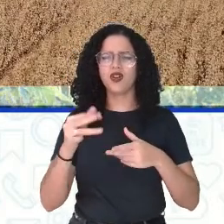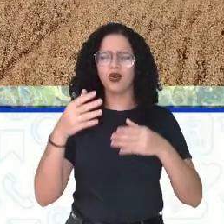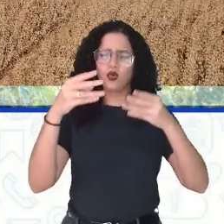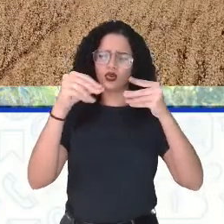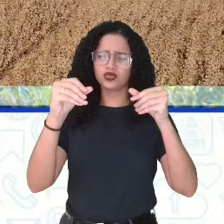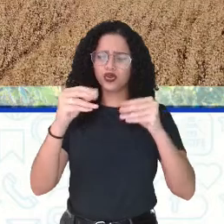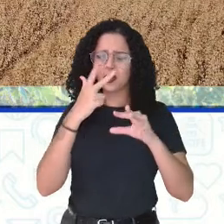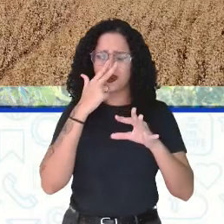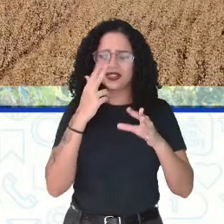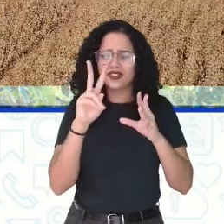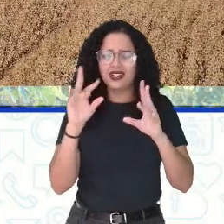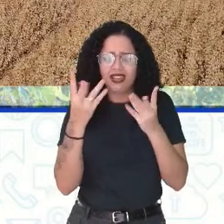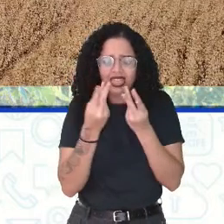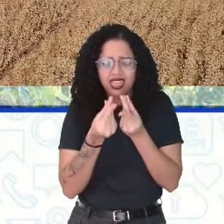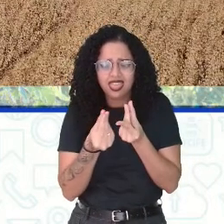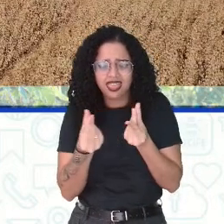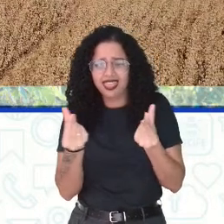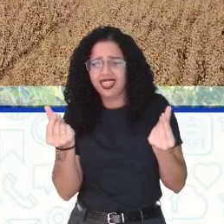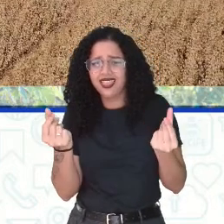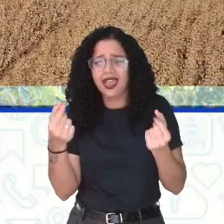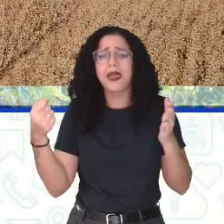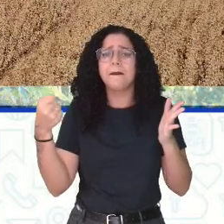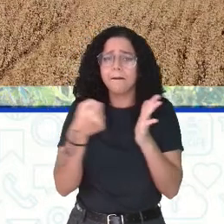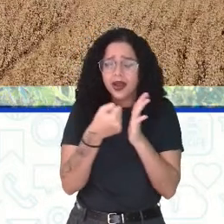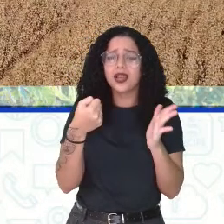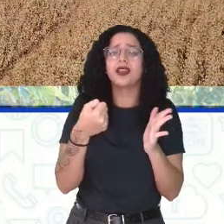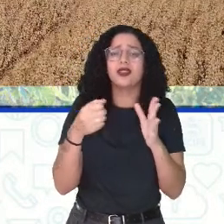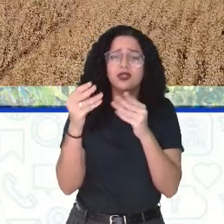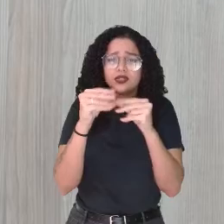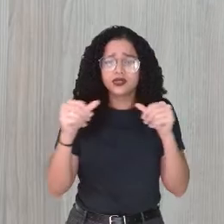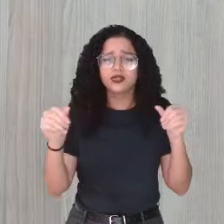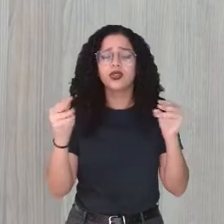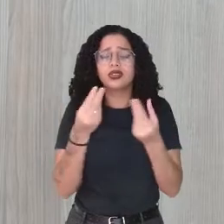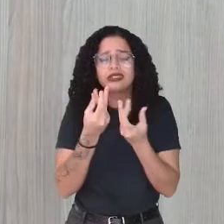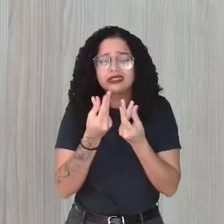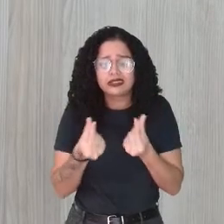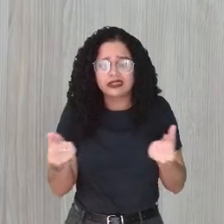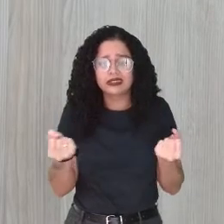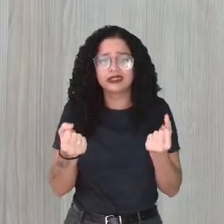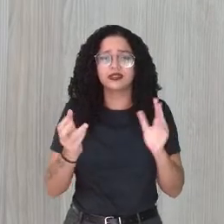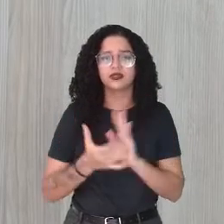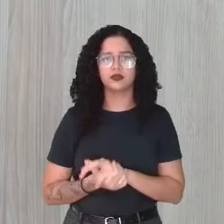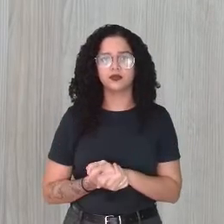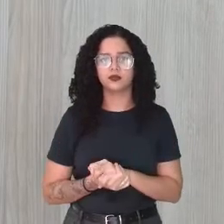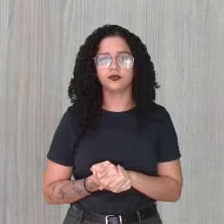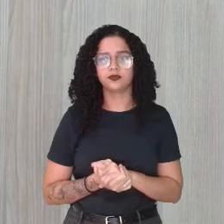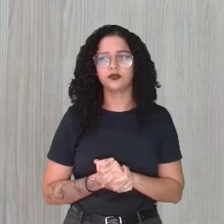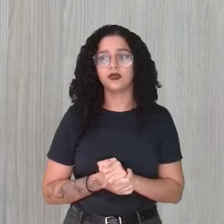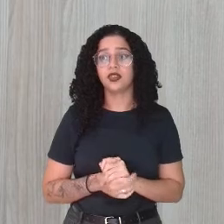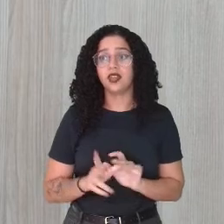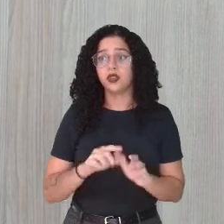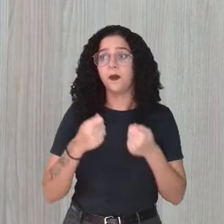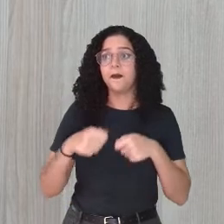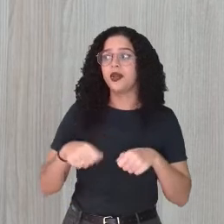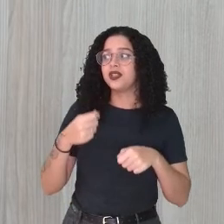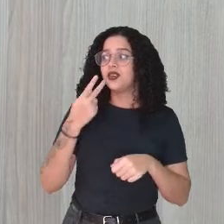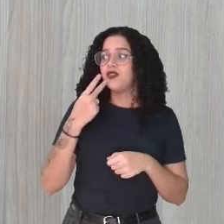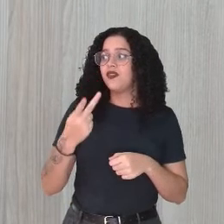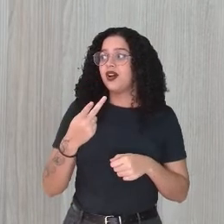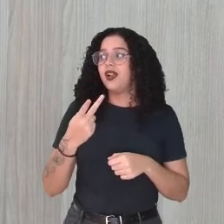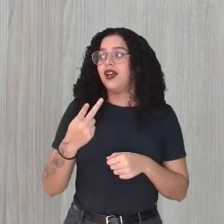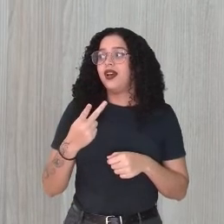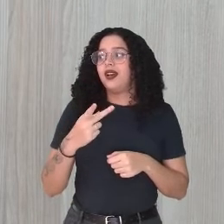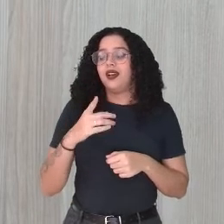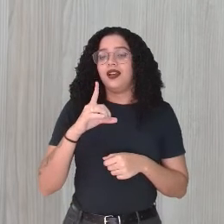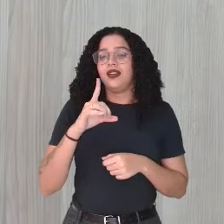vai compactando, né? Vai impactando ali o solo e desgastando. E fora que eu nem preciso falar do